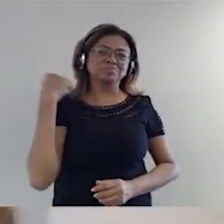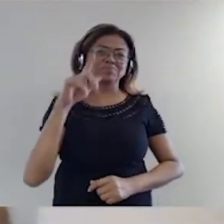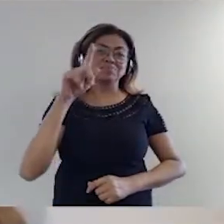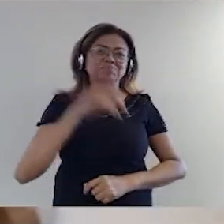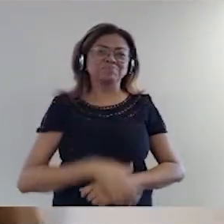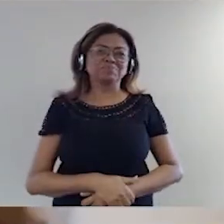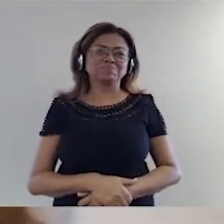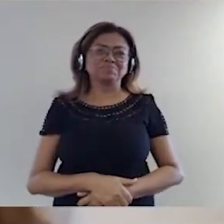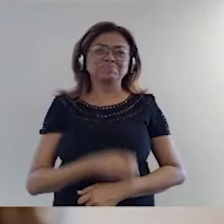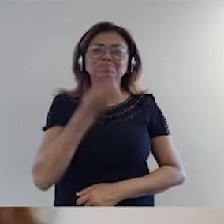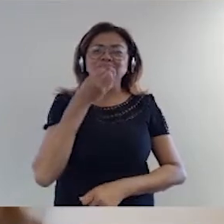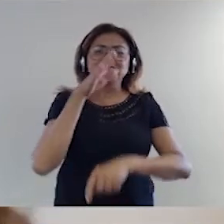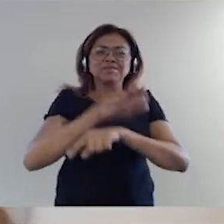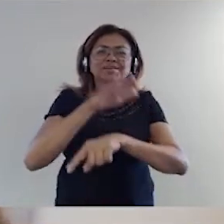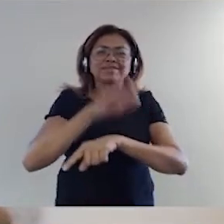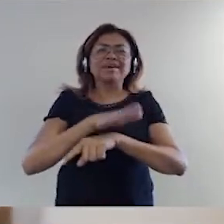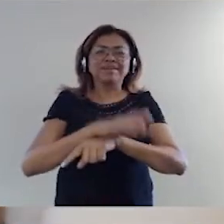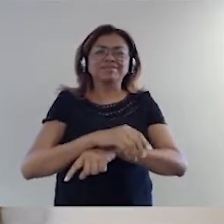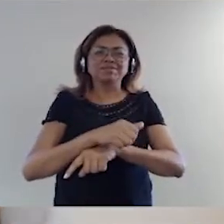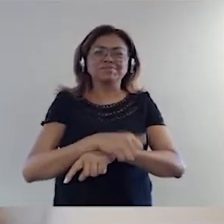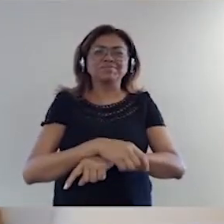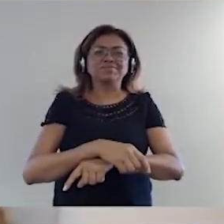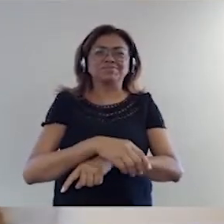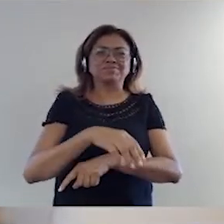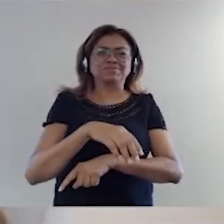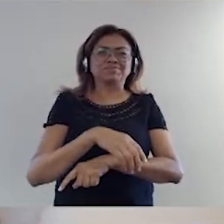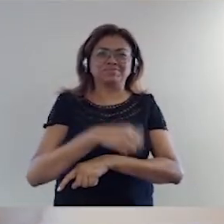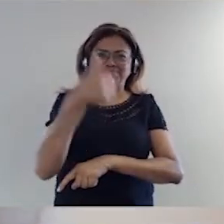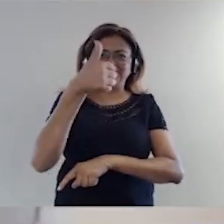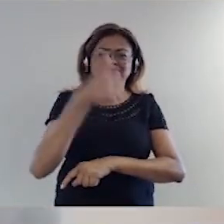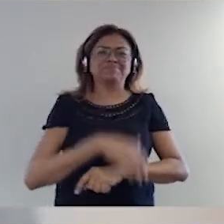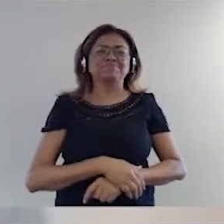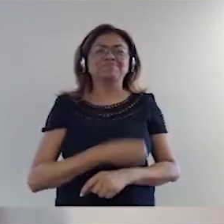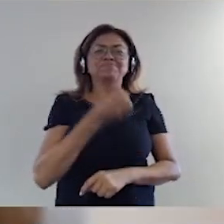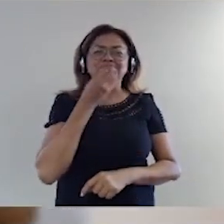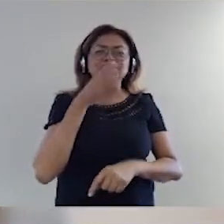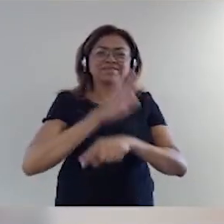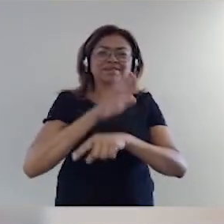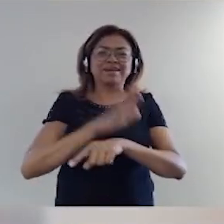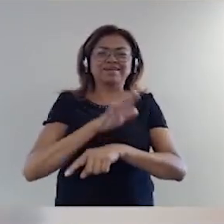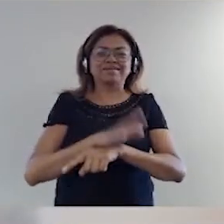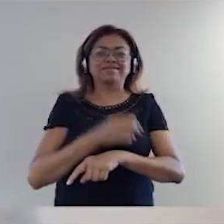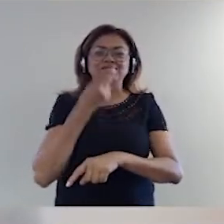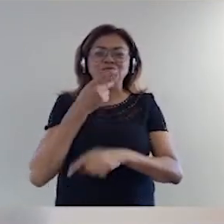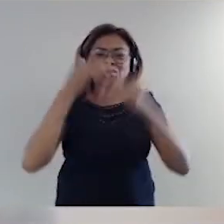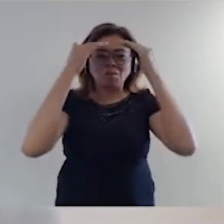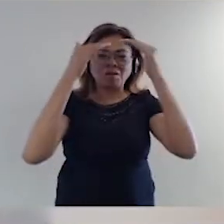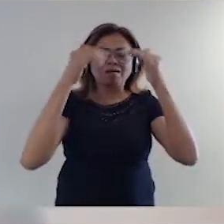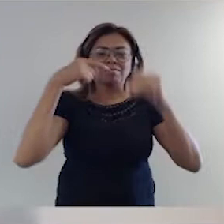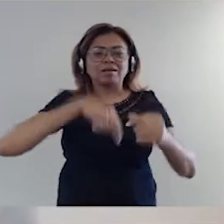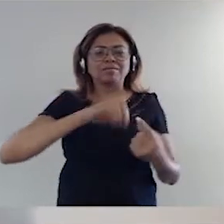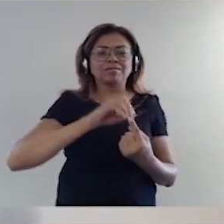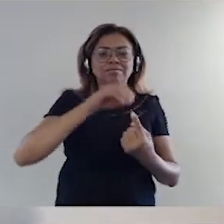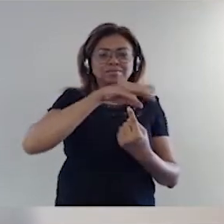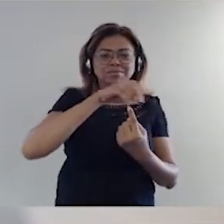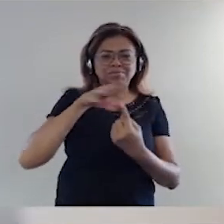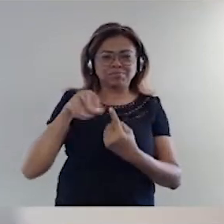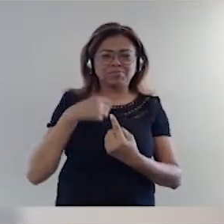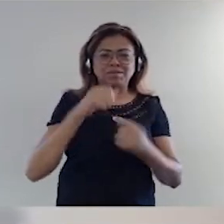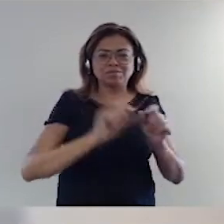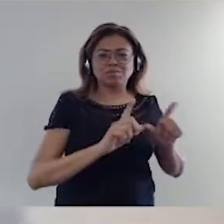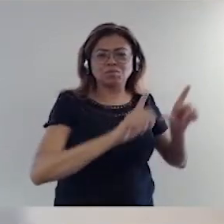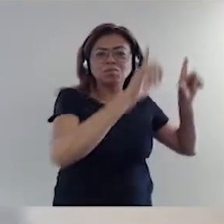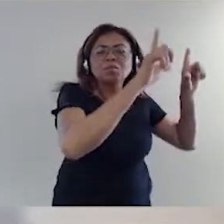Boa tarde a todas e a todos. Honrada por estar aqui nesse painel, que tratará